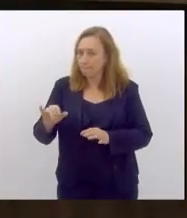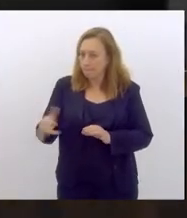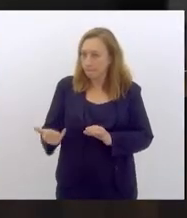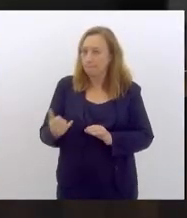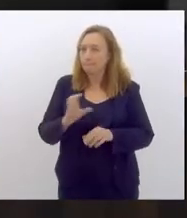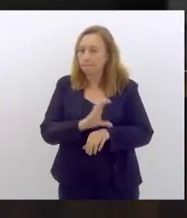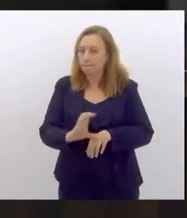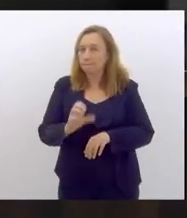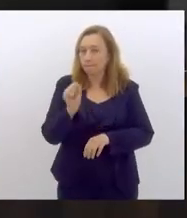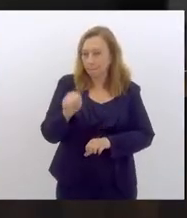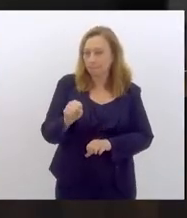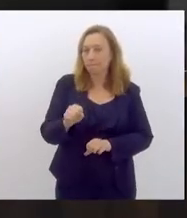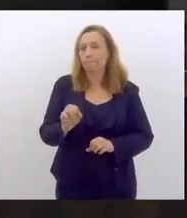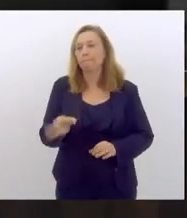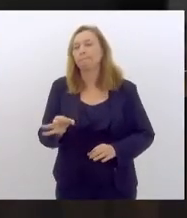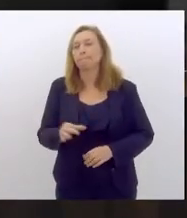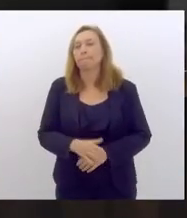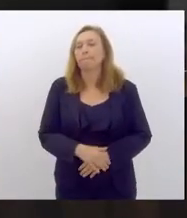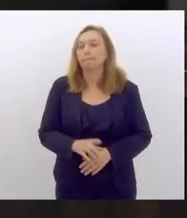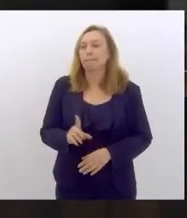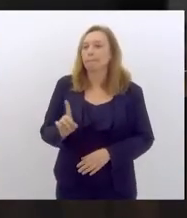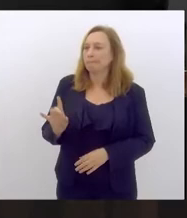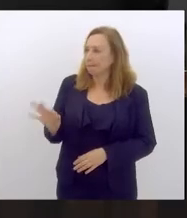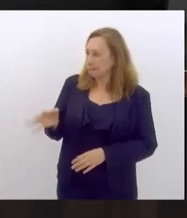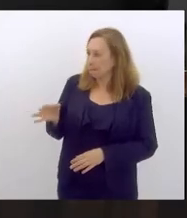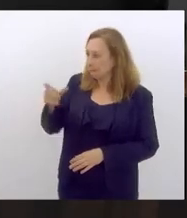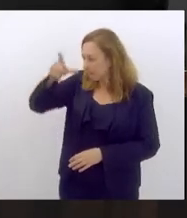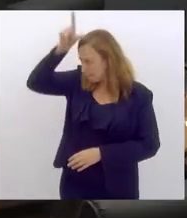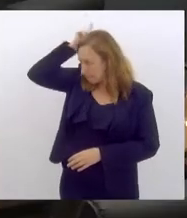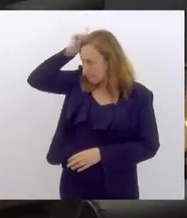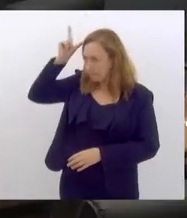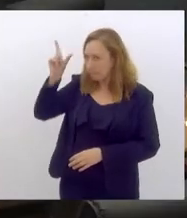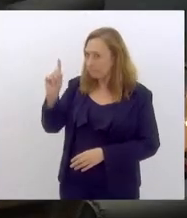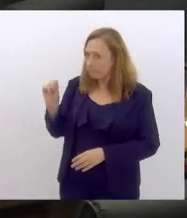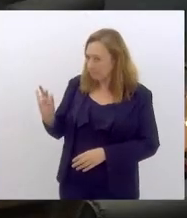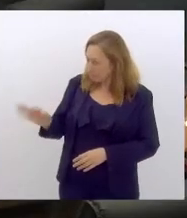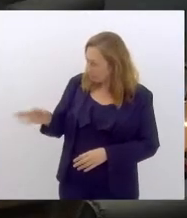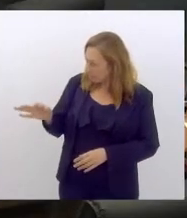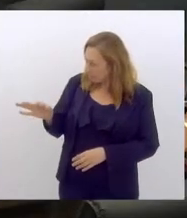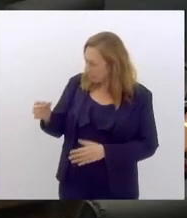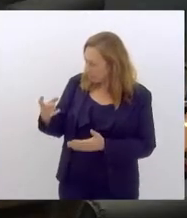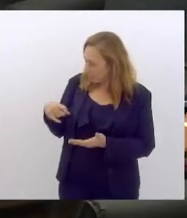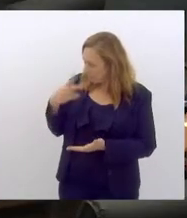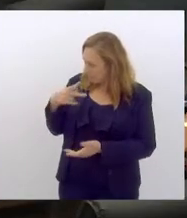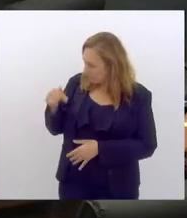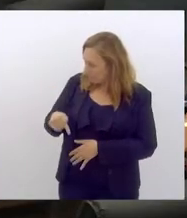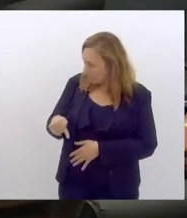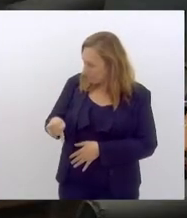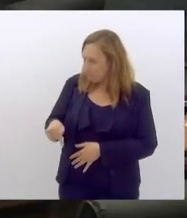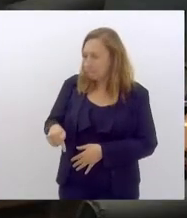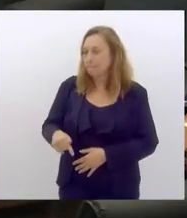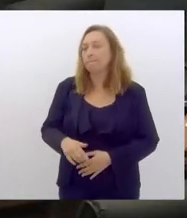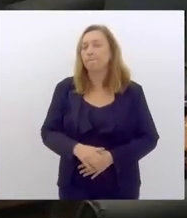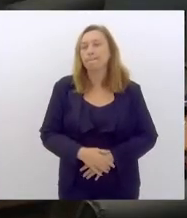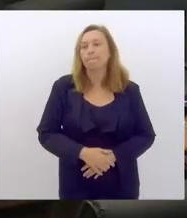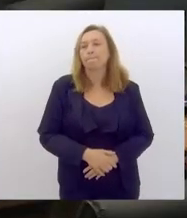né? Isso. Ok. Foi isso mesmo, Luiz? Não foi isso que a gente cantou aqui?